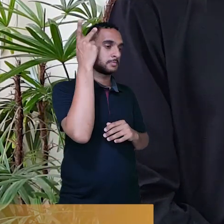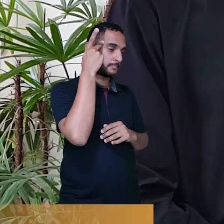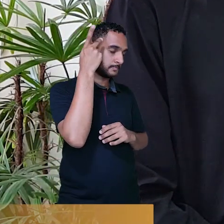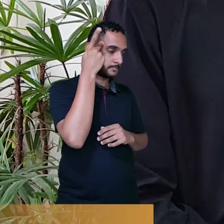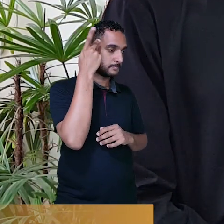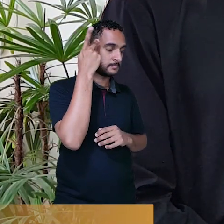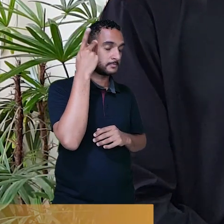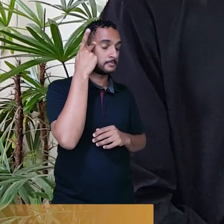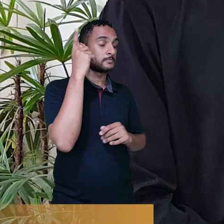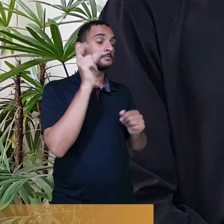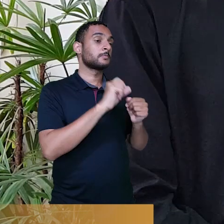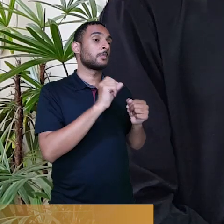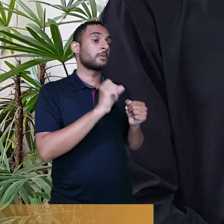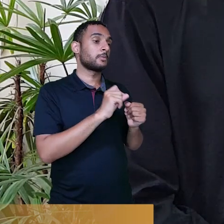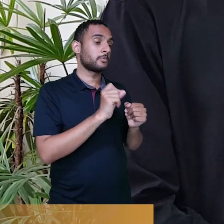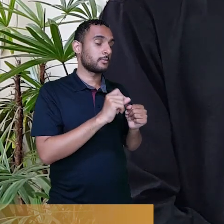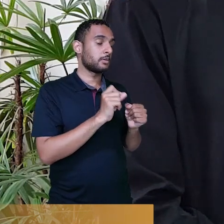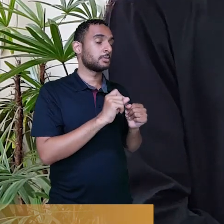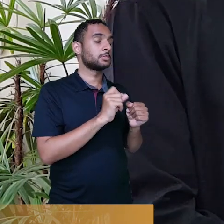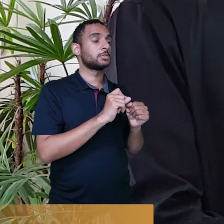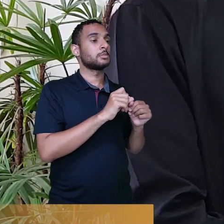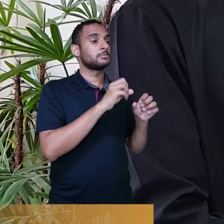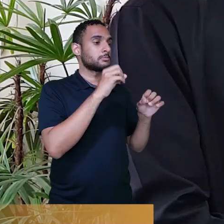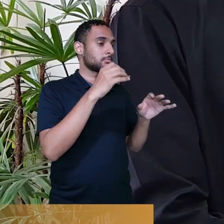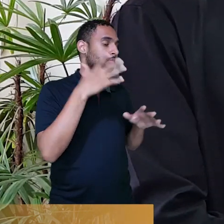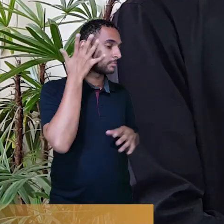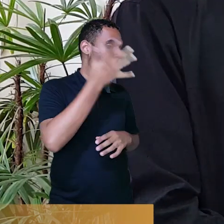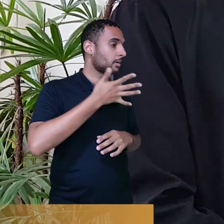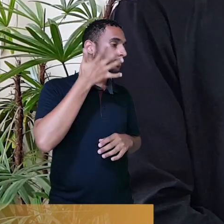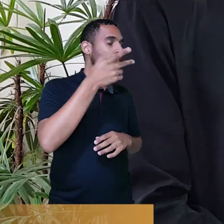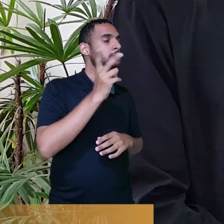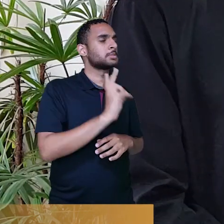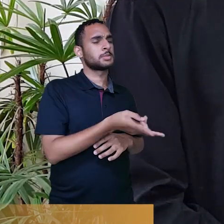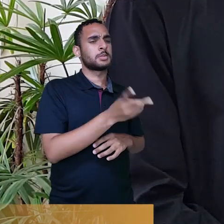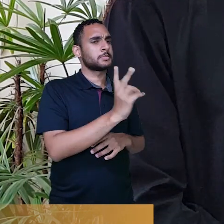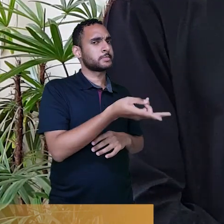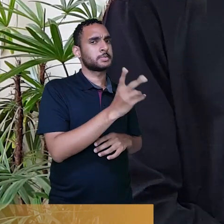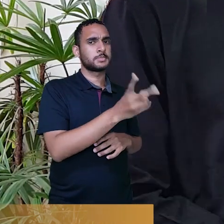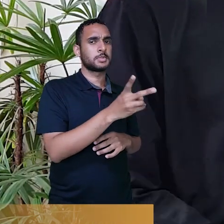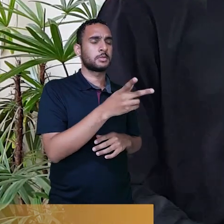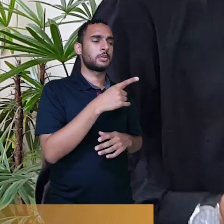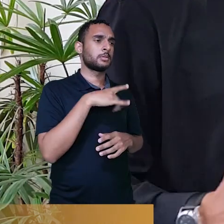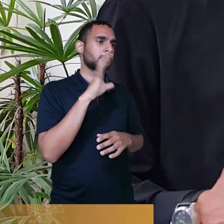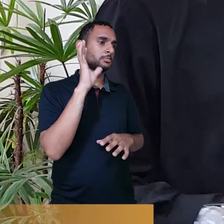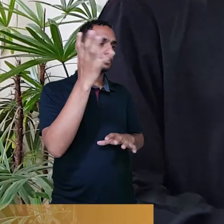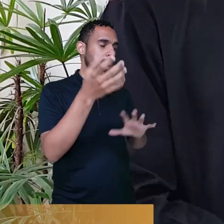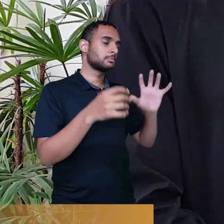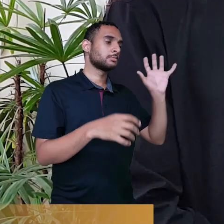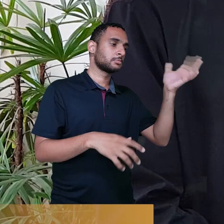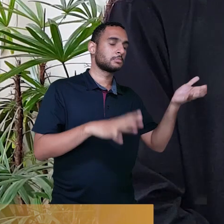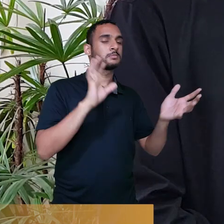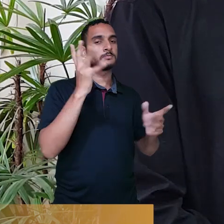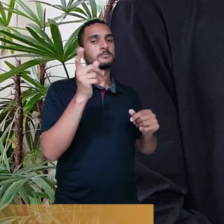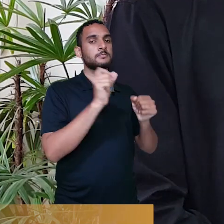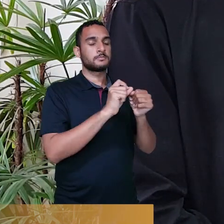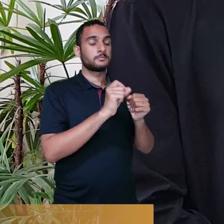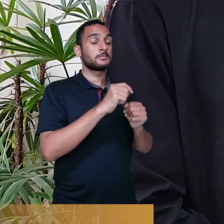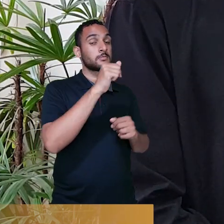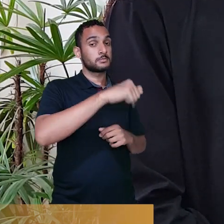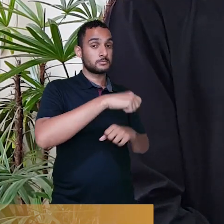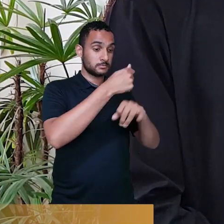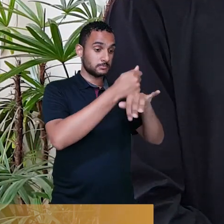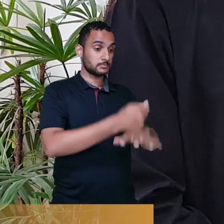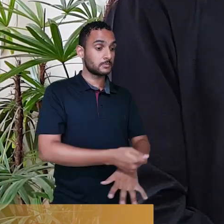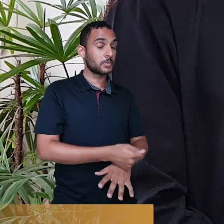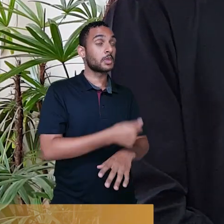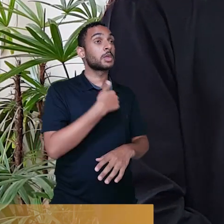paulo eles eles fazem essa formação é regularmente nem determinados momentos